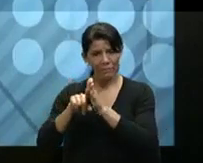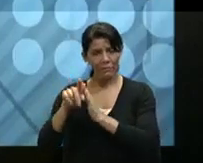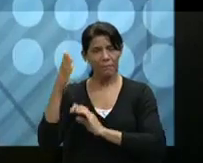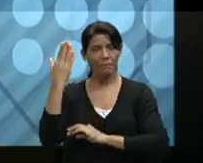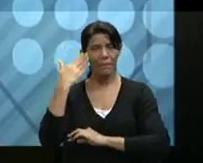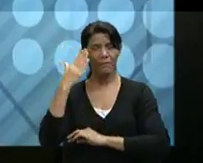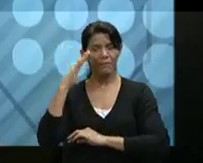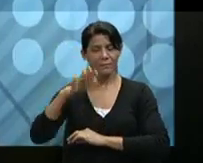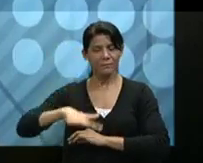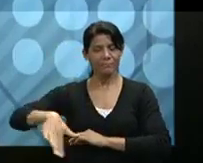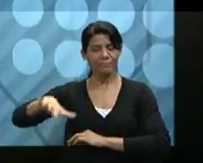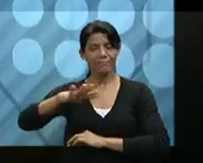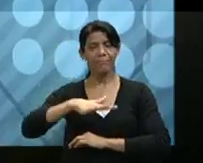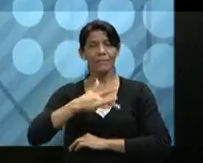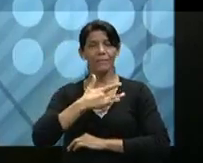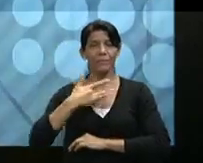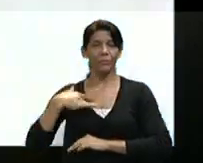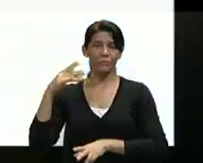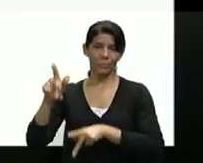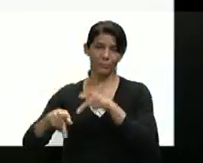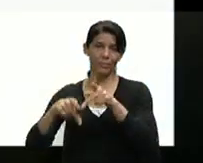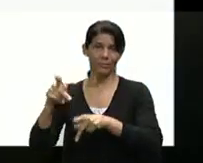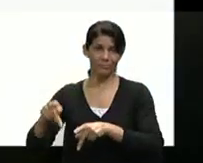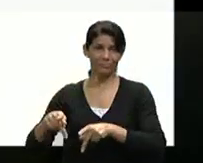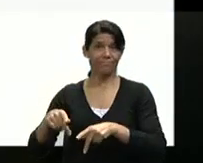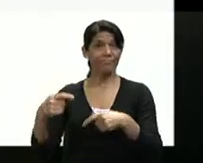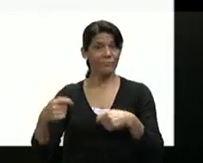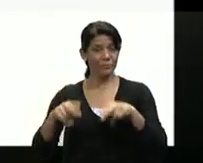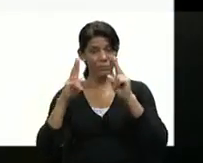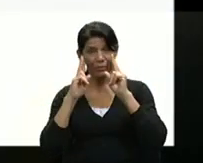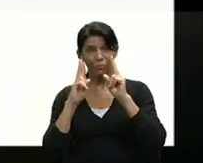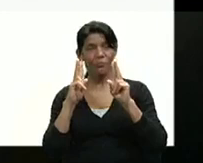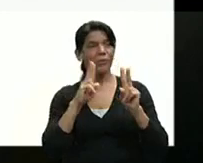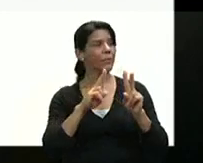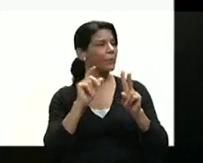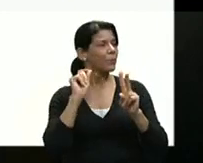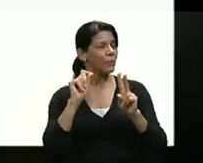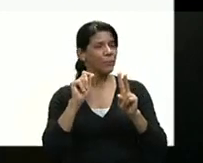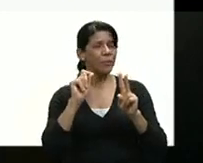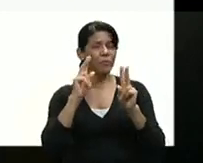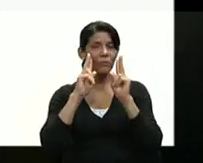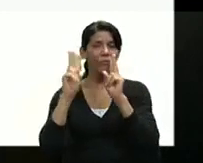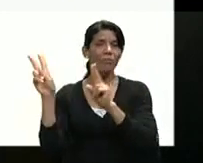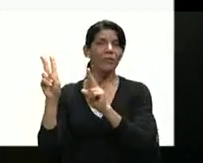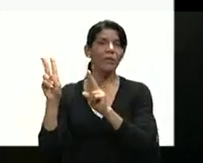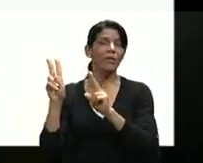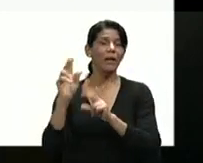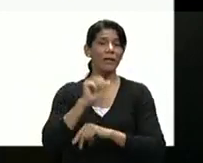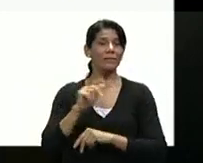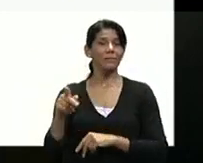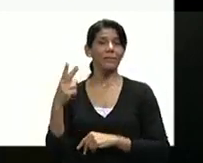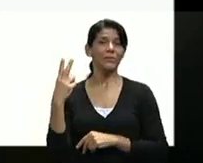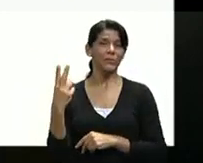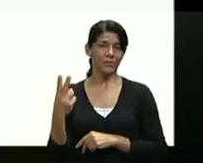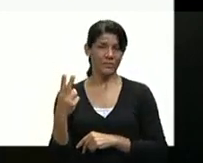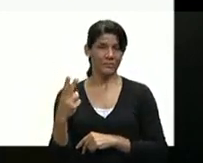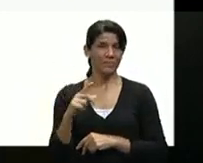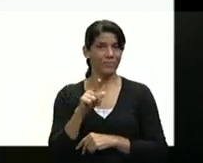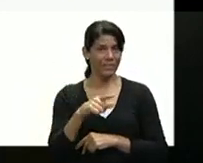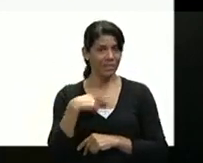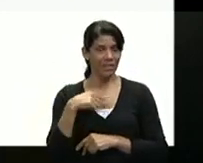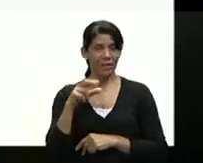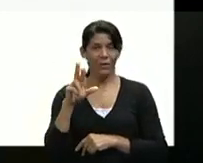entender esse cenário. Então vamos para o quadro para a gente visualizar a situação problema 2, ali onde